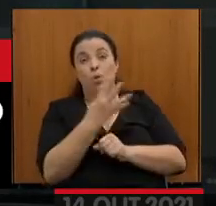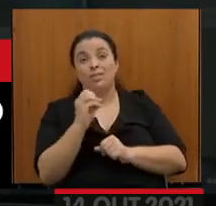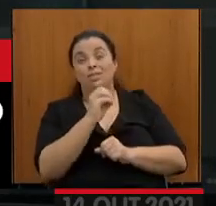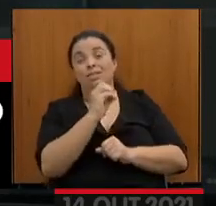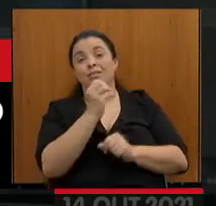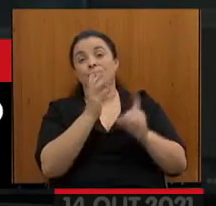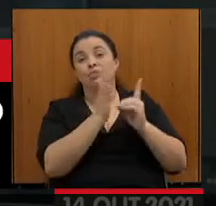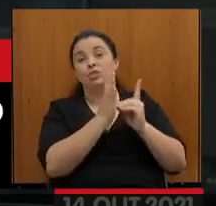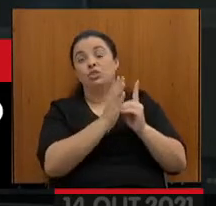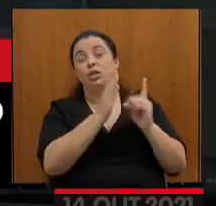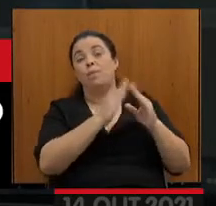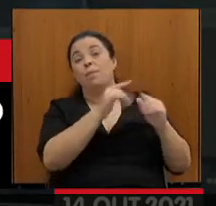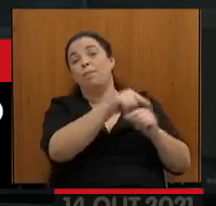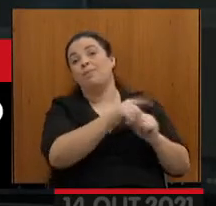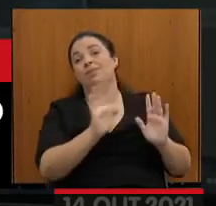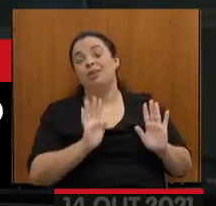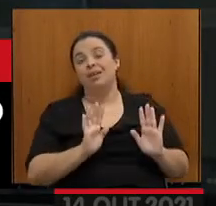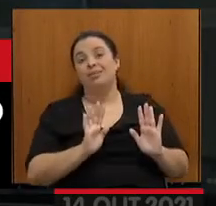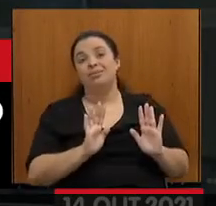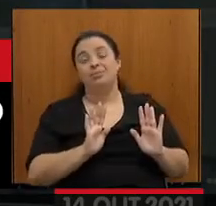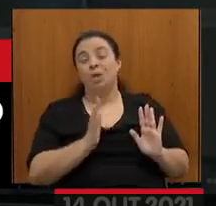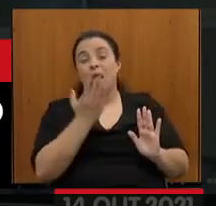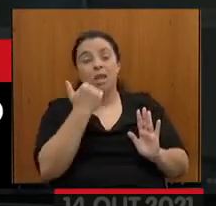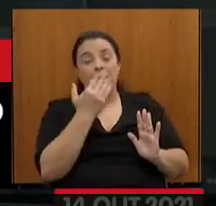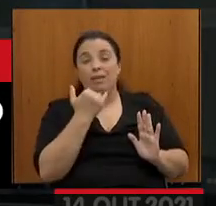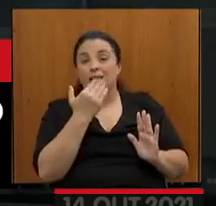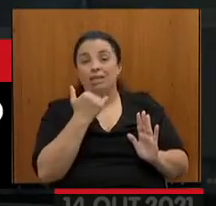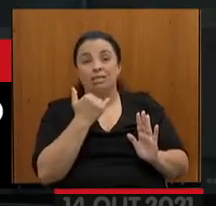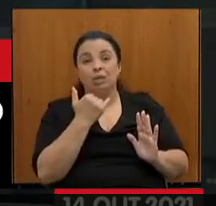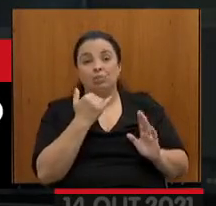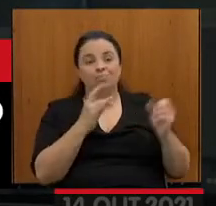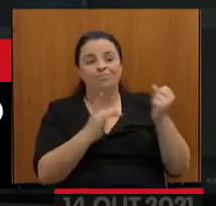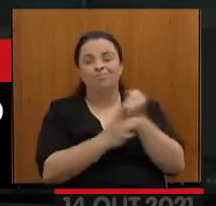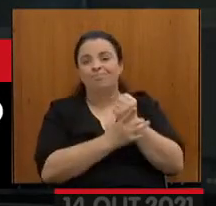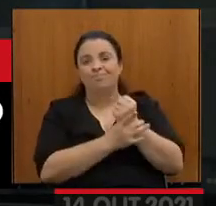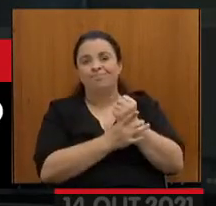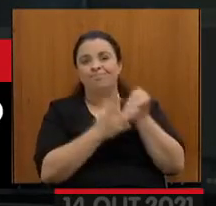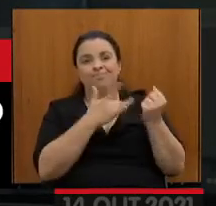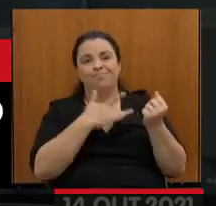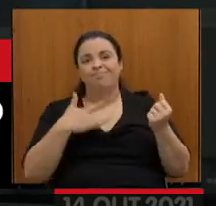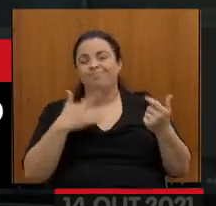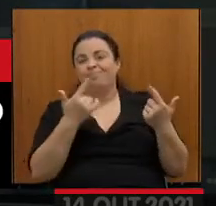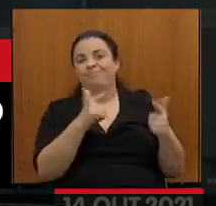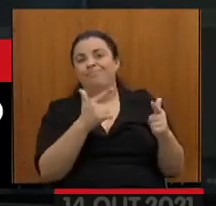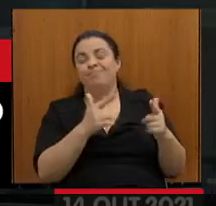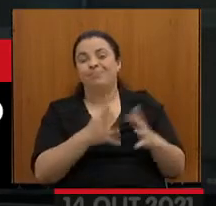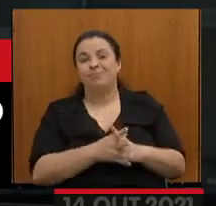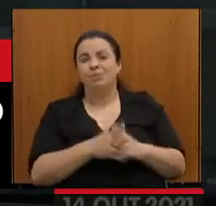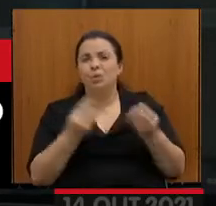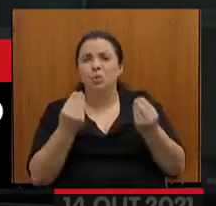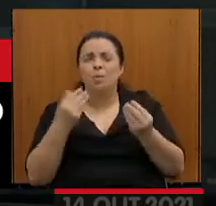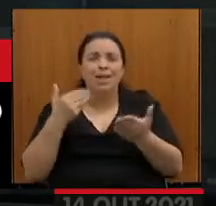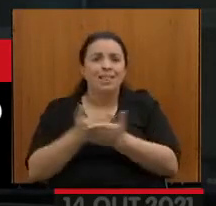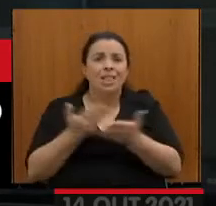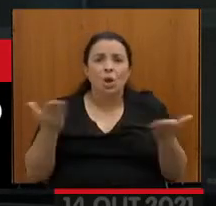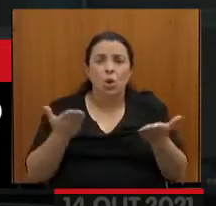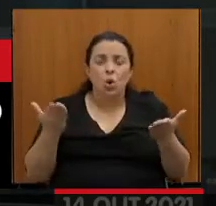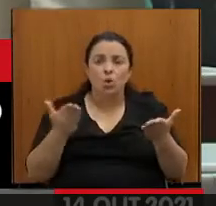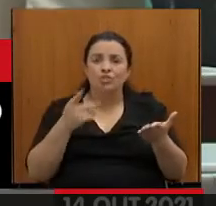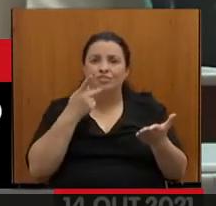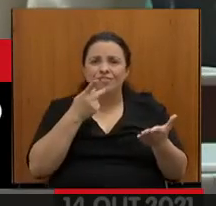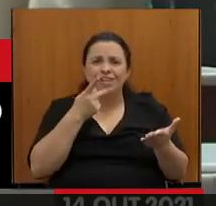que se coloque no nível de riqueza nosso, até hoje a gente ainda tenha de estar falando sobre